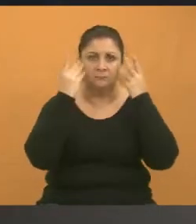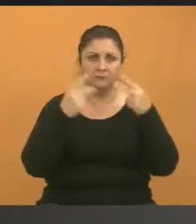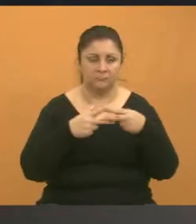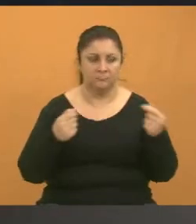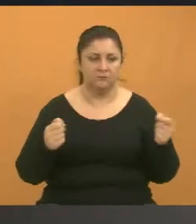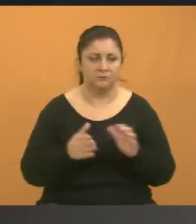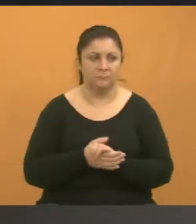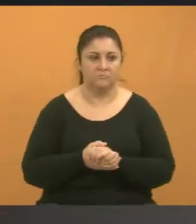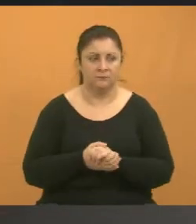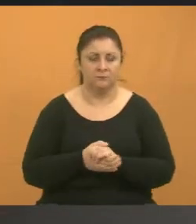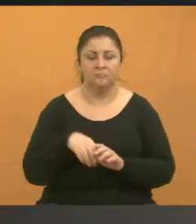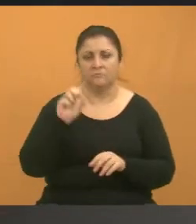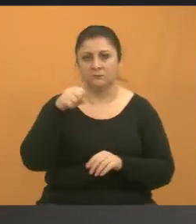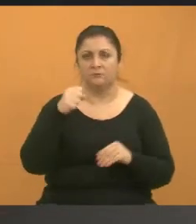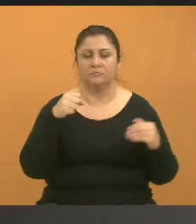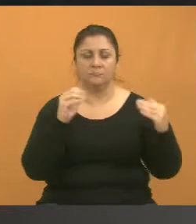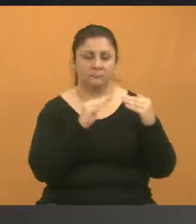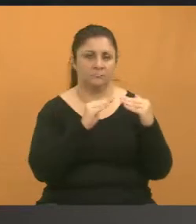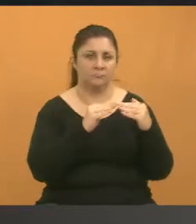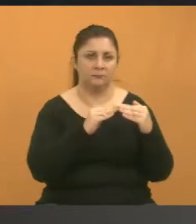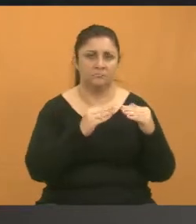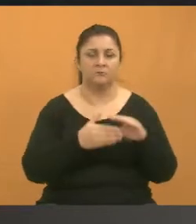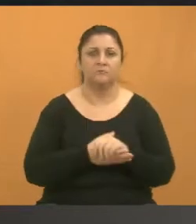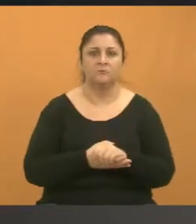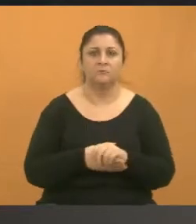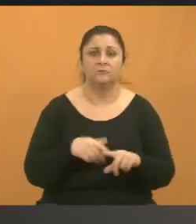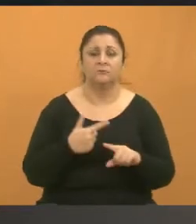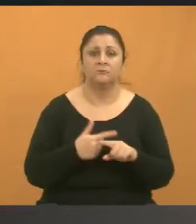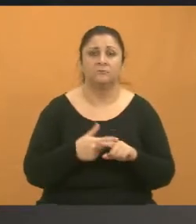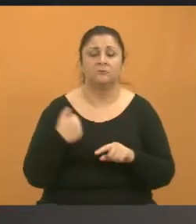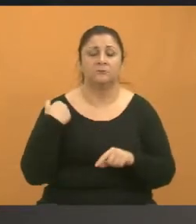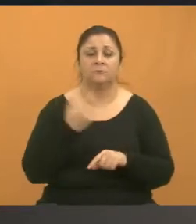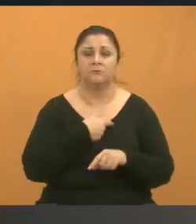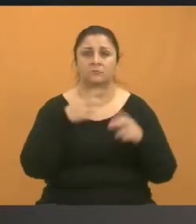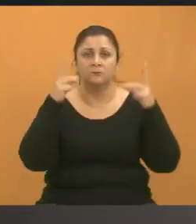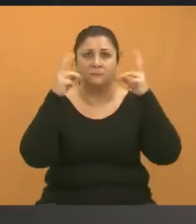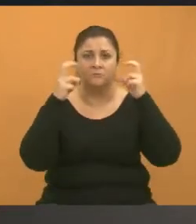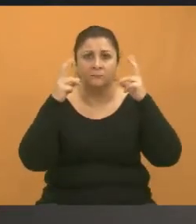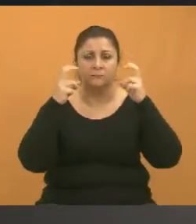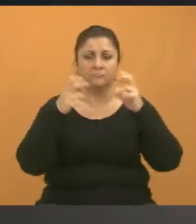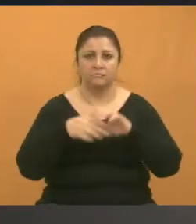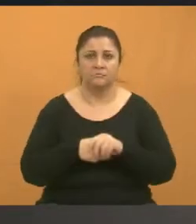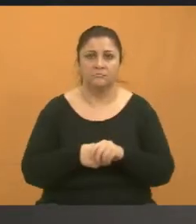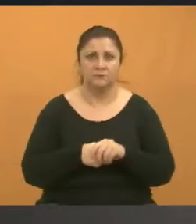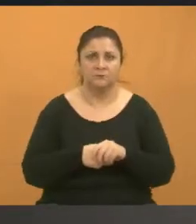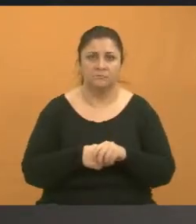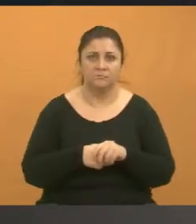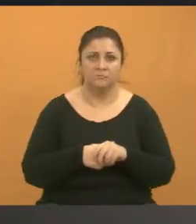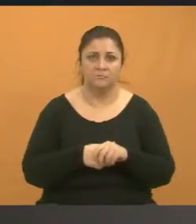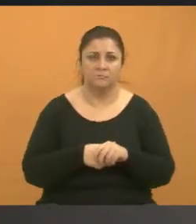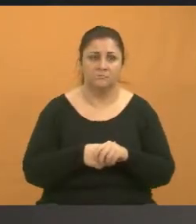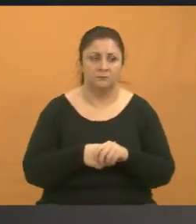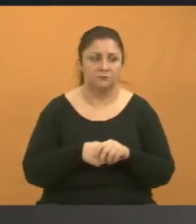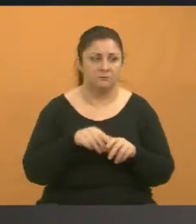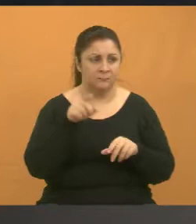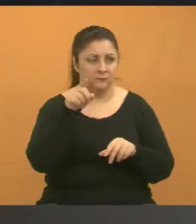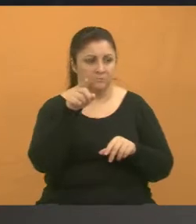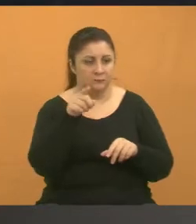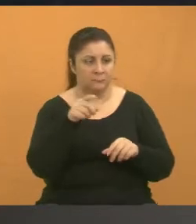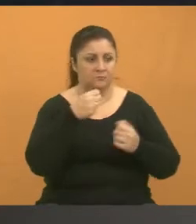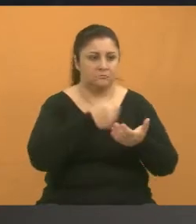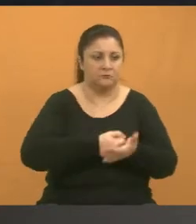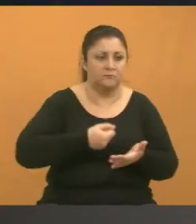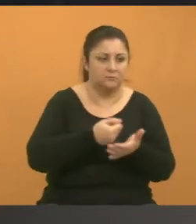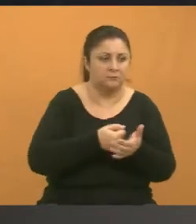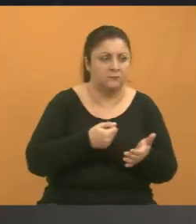claro que vou votar favorável a esse projeto, porque a gente percebe aqui, eu percebo a sua luta, né, diante